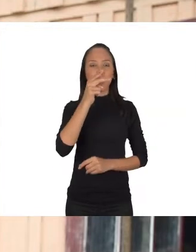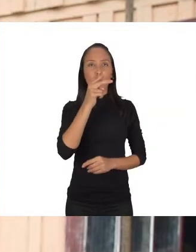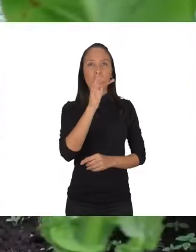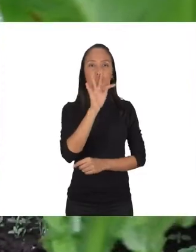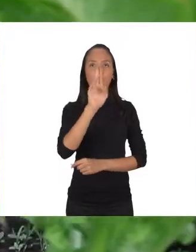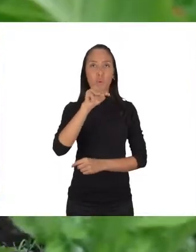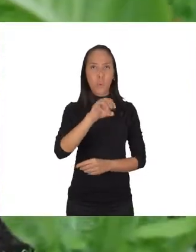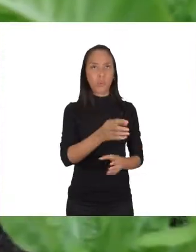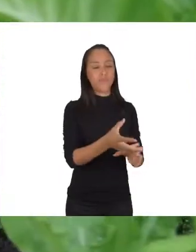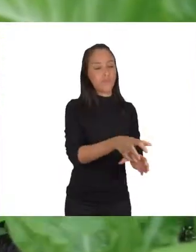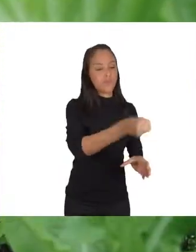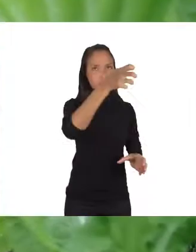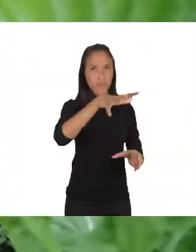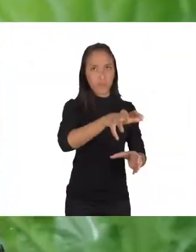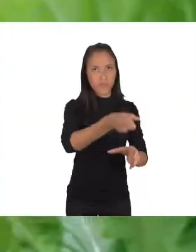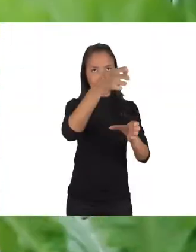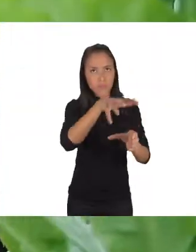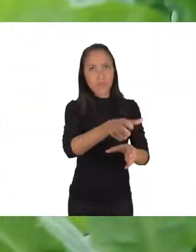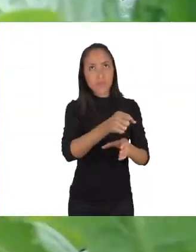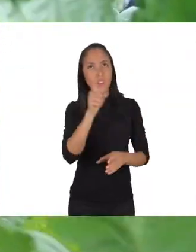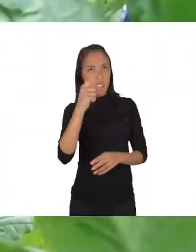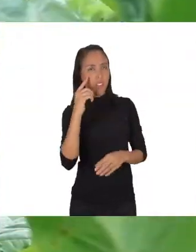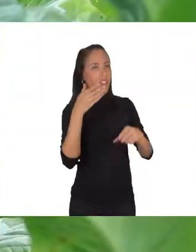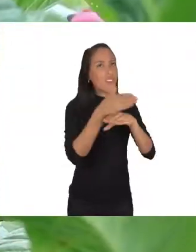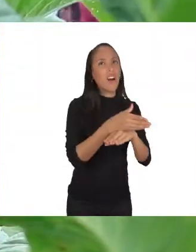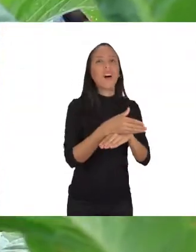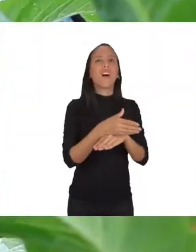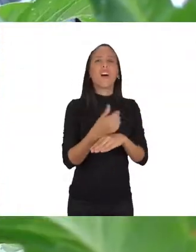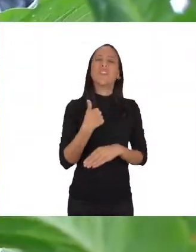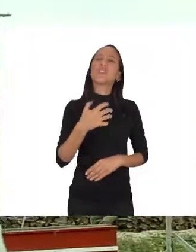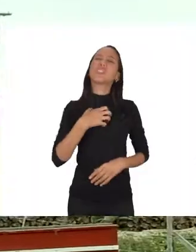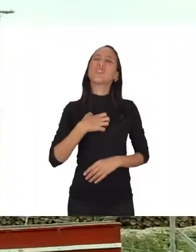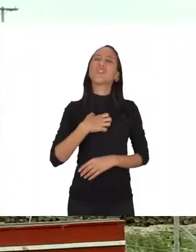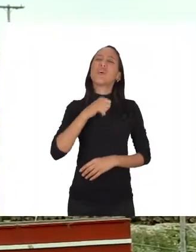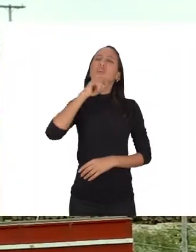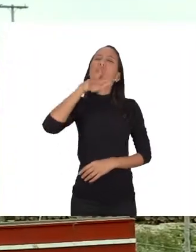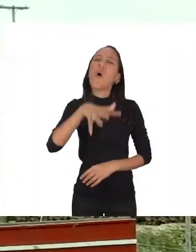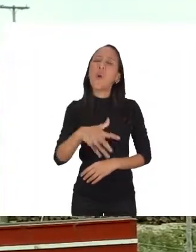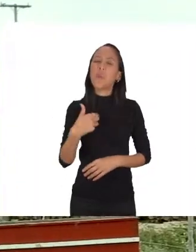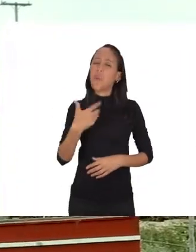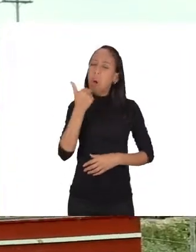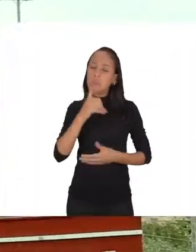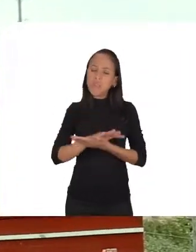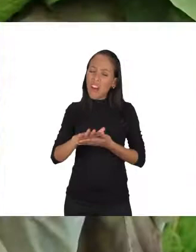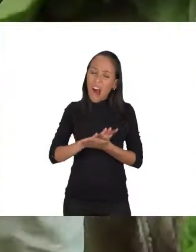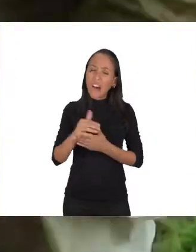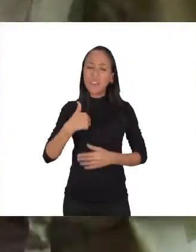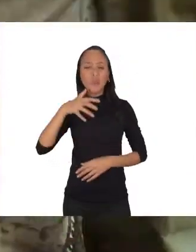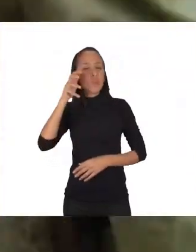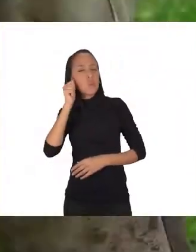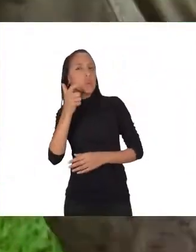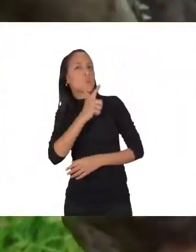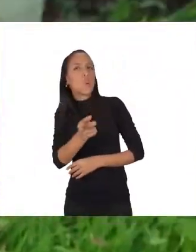Quando começa a colheita do fumo, se o senhor ir lá no posto, fumicultor que vem, porque eu tô com vômito, tô vomitando, eu não como, eu não durmo.